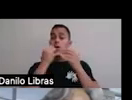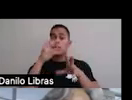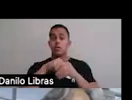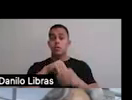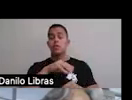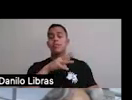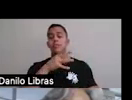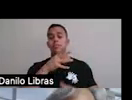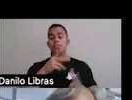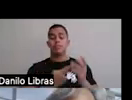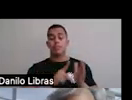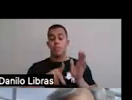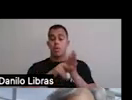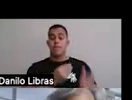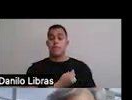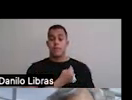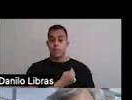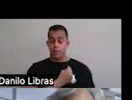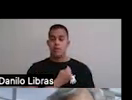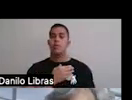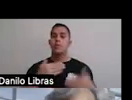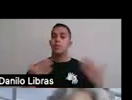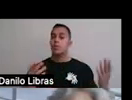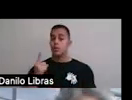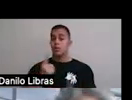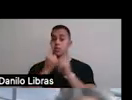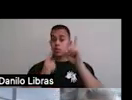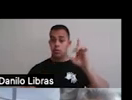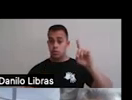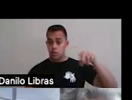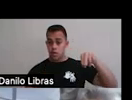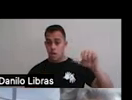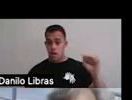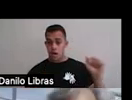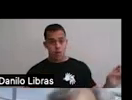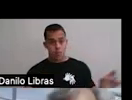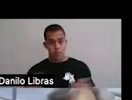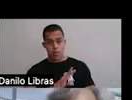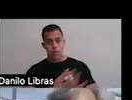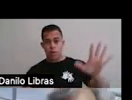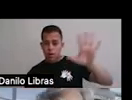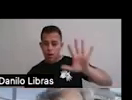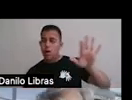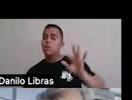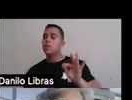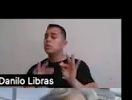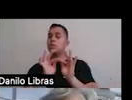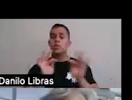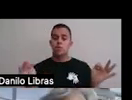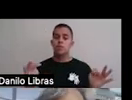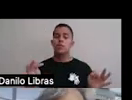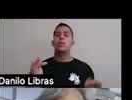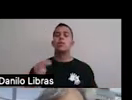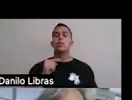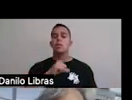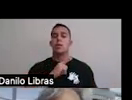Então, logo que foi descoberto o DNA e a sua estrutura tão simples, teve uma corrida